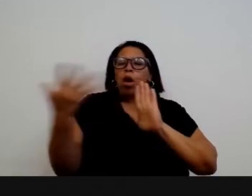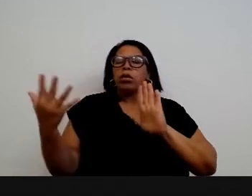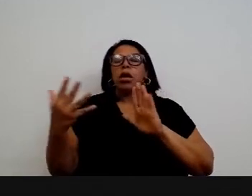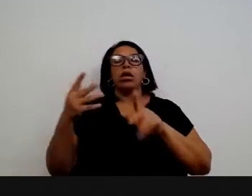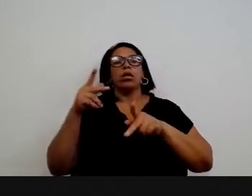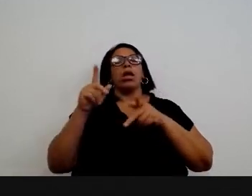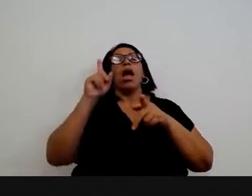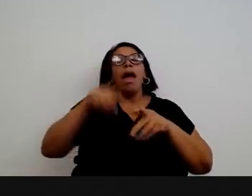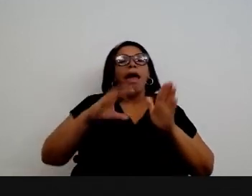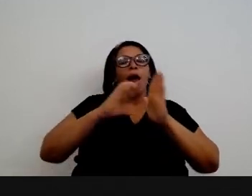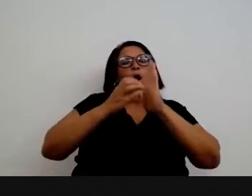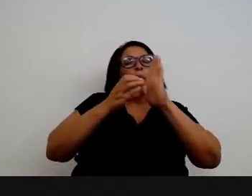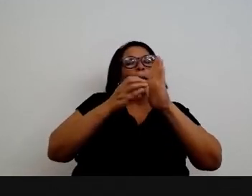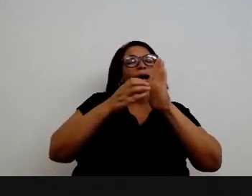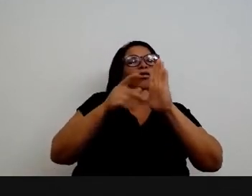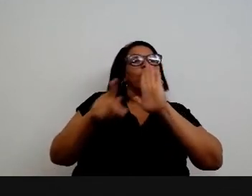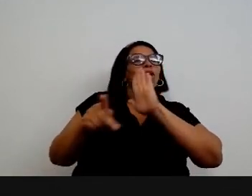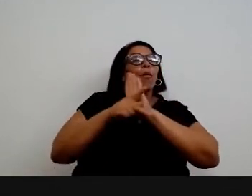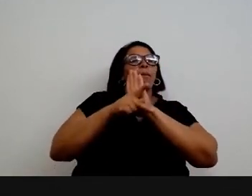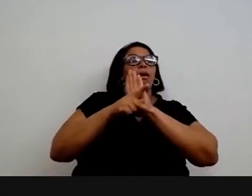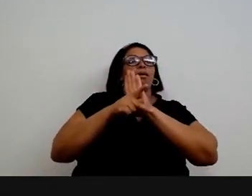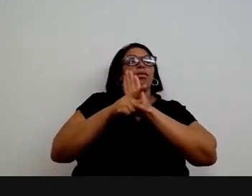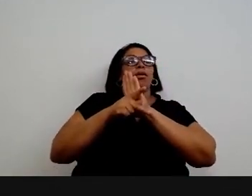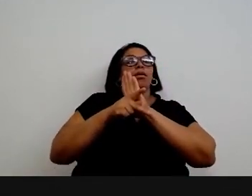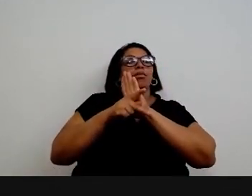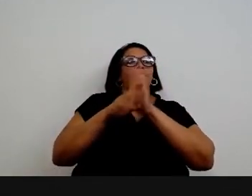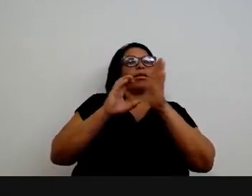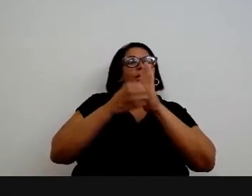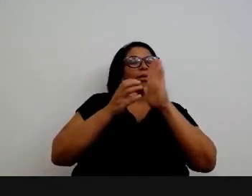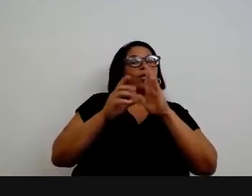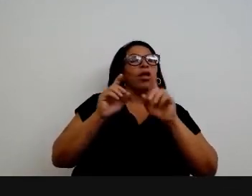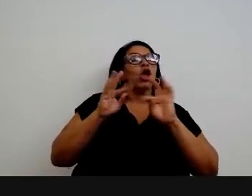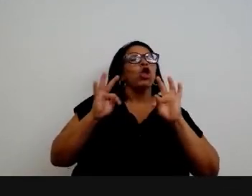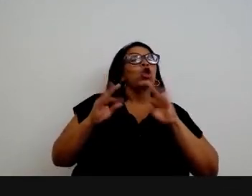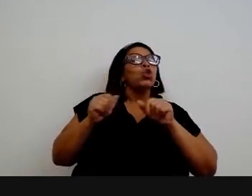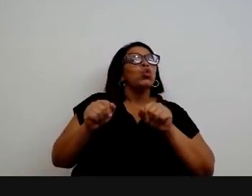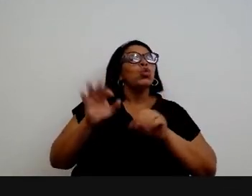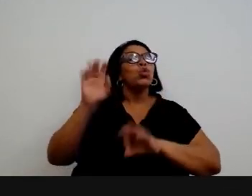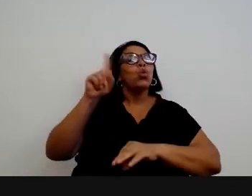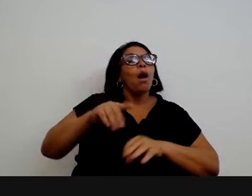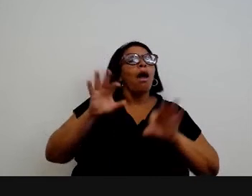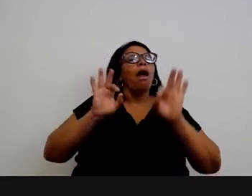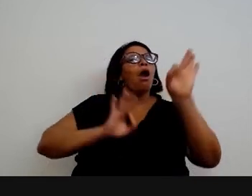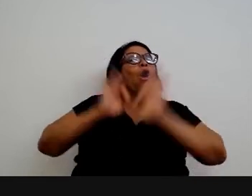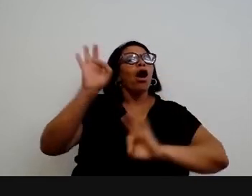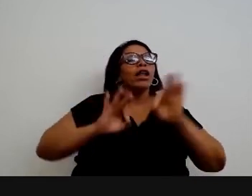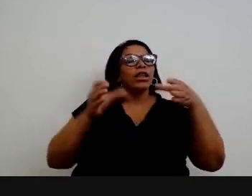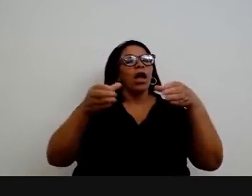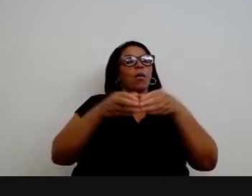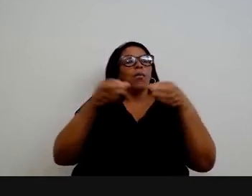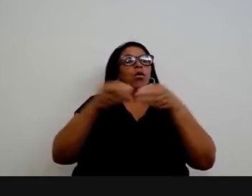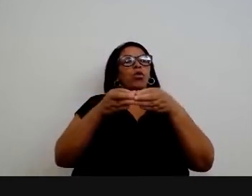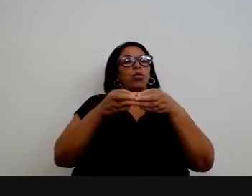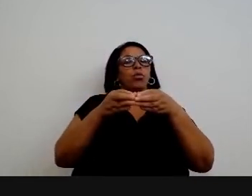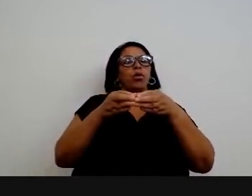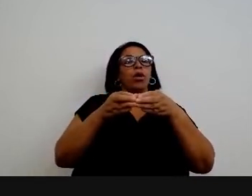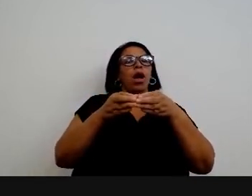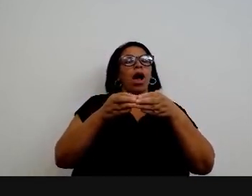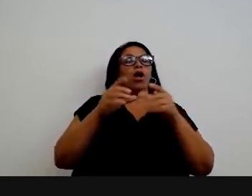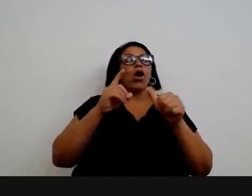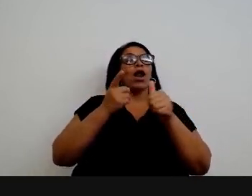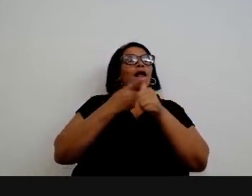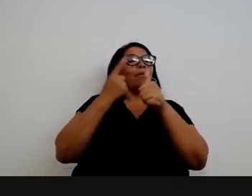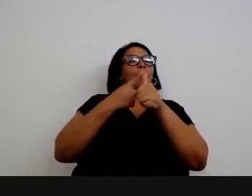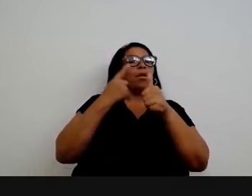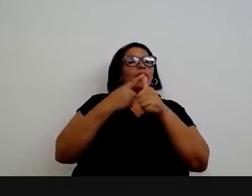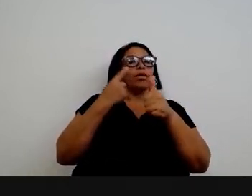base no partido. O partido, em tese, deveria ser uma organização coletiva. Tudo é montado coletivamente. E o nosso chip é um chip